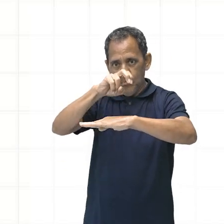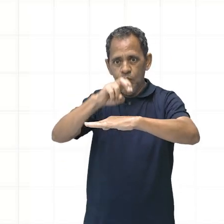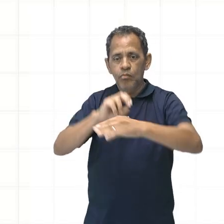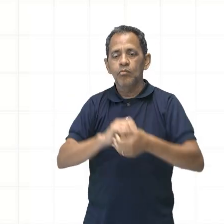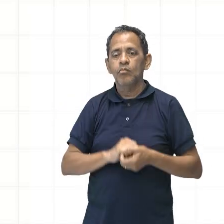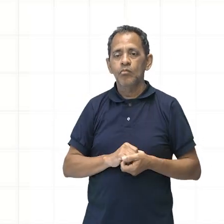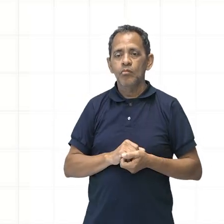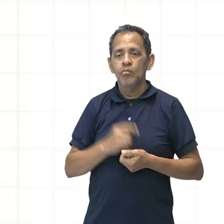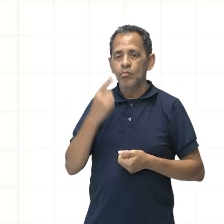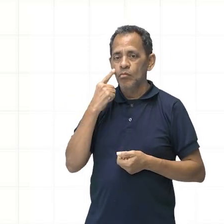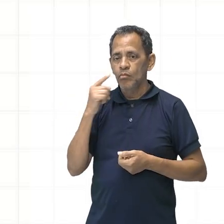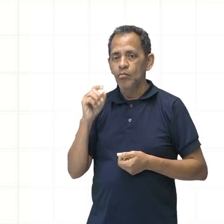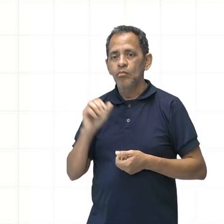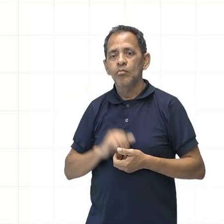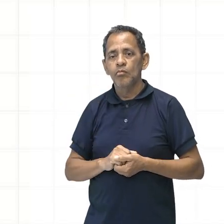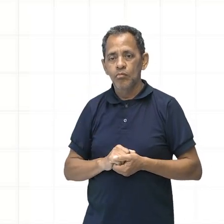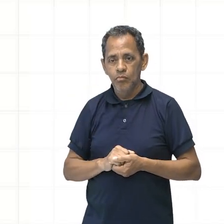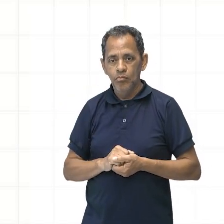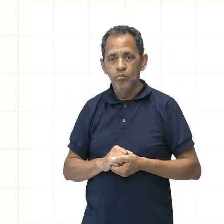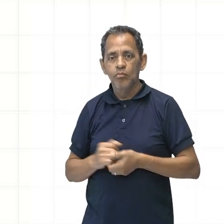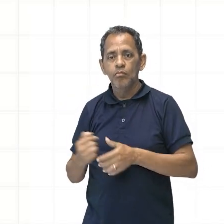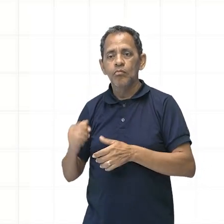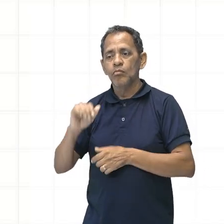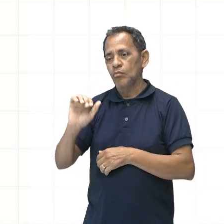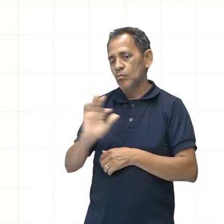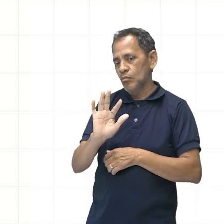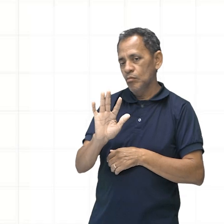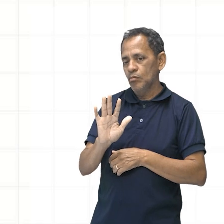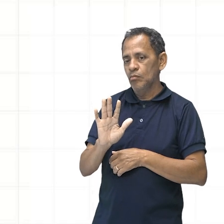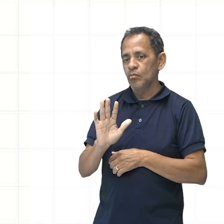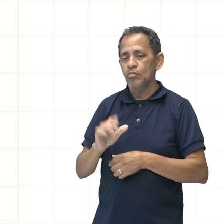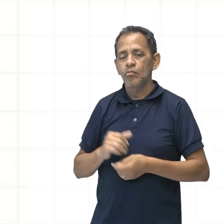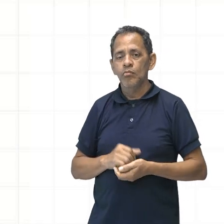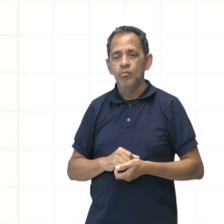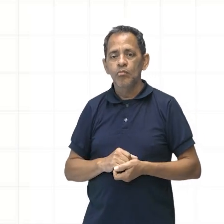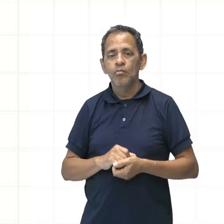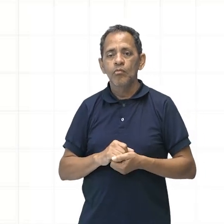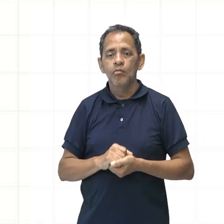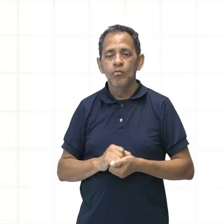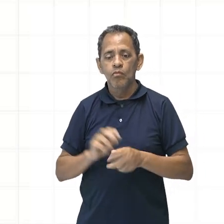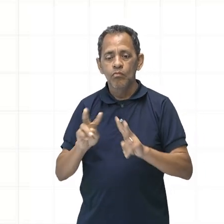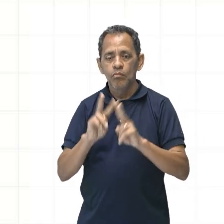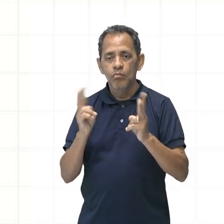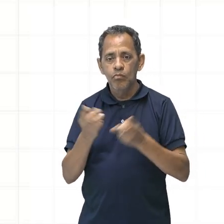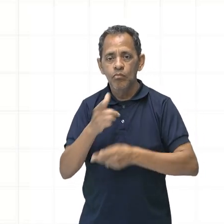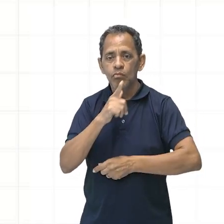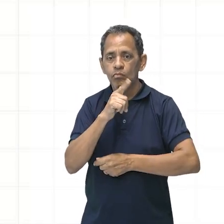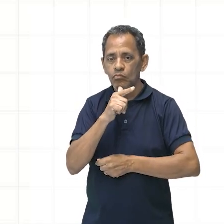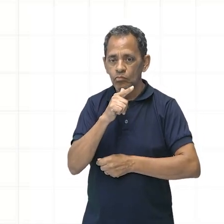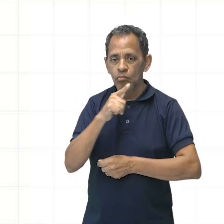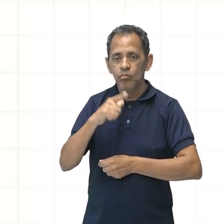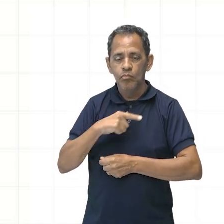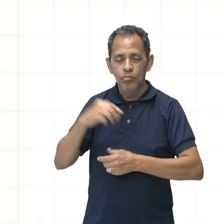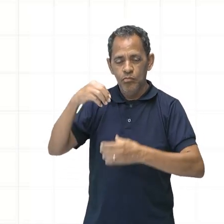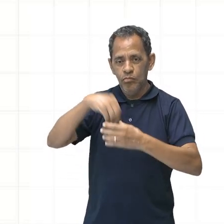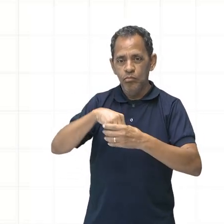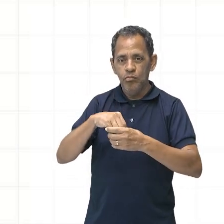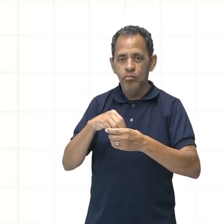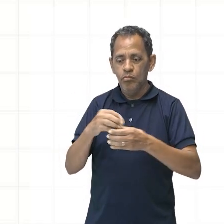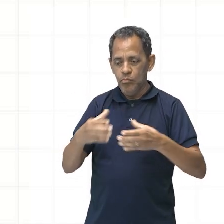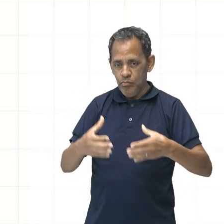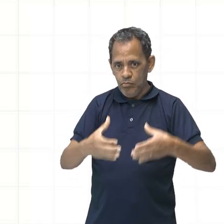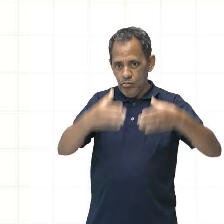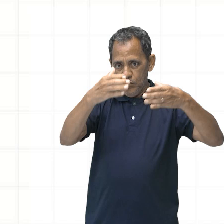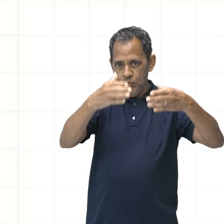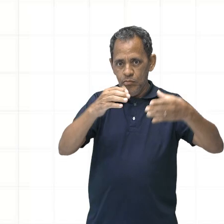aí, eu quero saber o volume de água que está presente dentro desse tanque. Só que ele quer